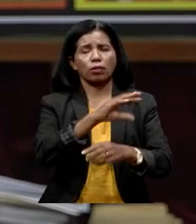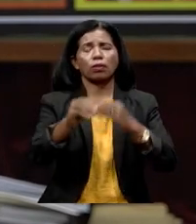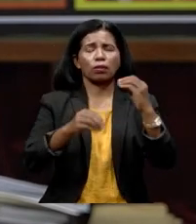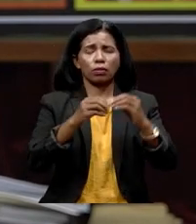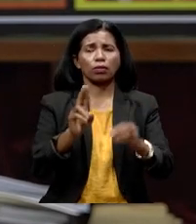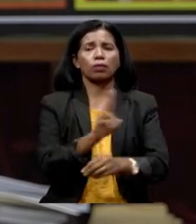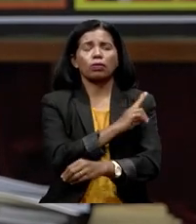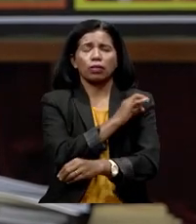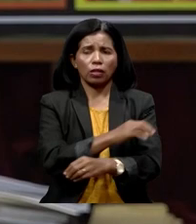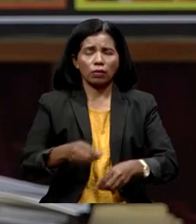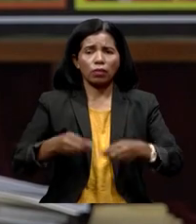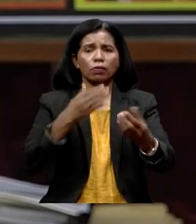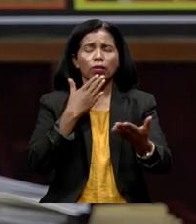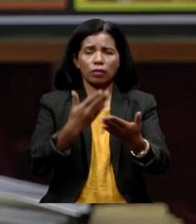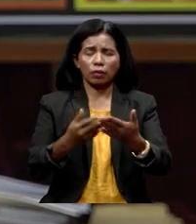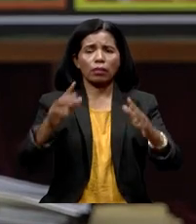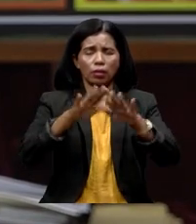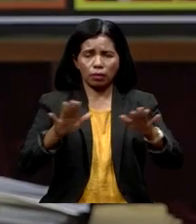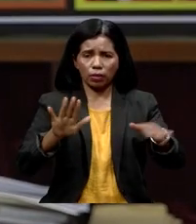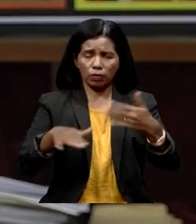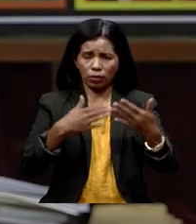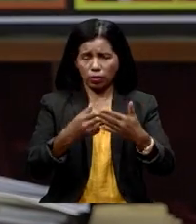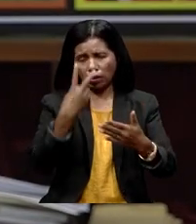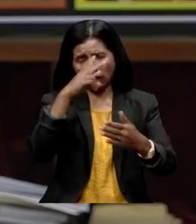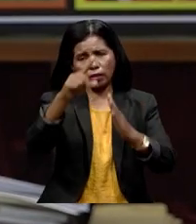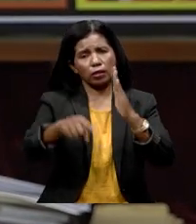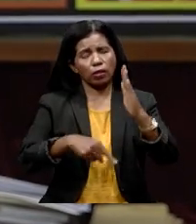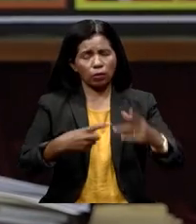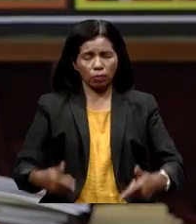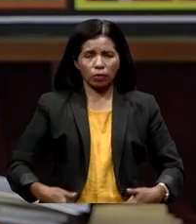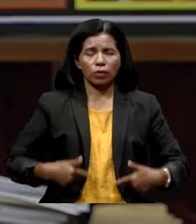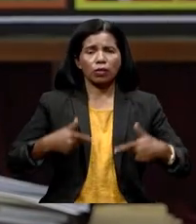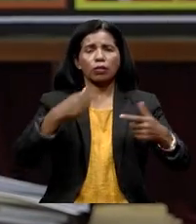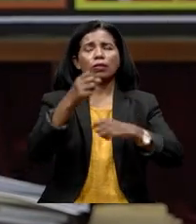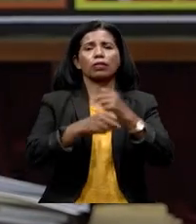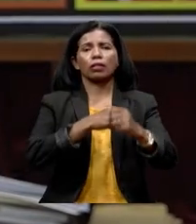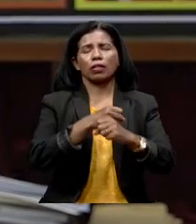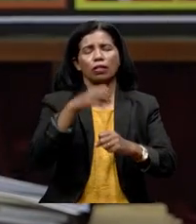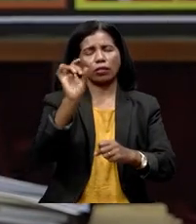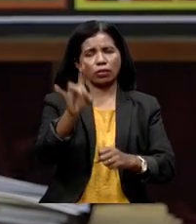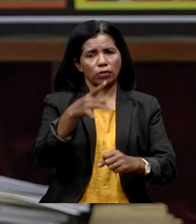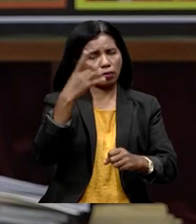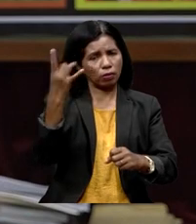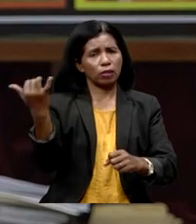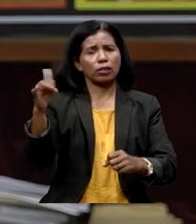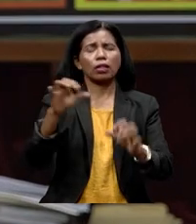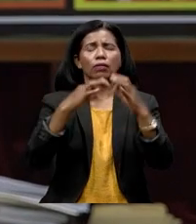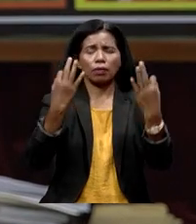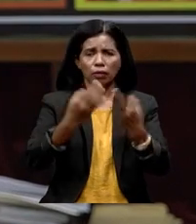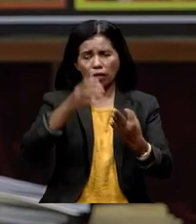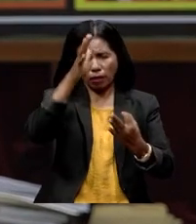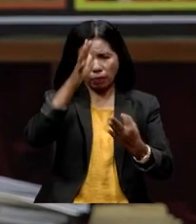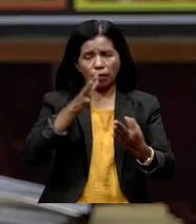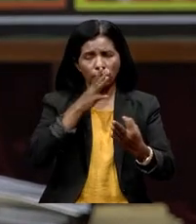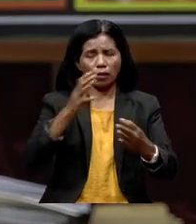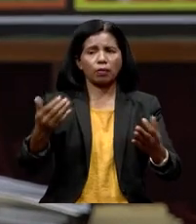impacto balabaric sir, aproximação ciclo moris niento tina san no resingualo. No mo sirania família, sirania nama no